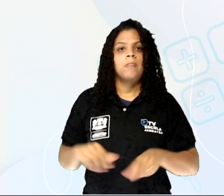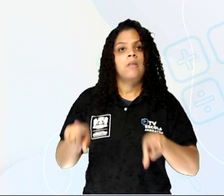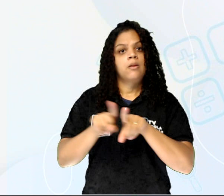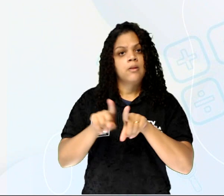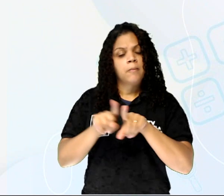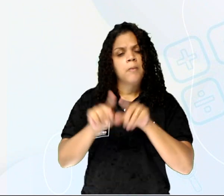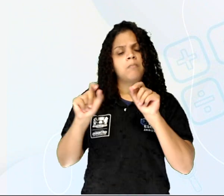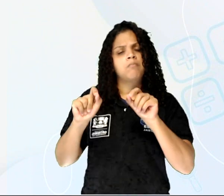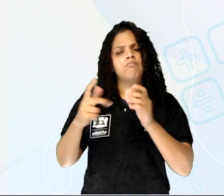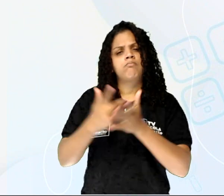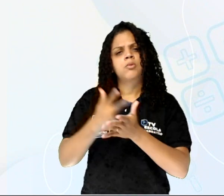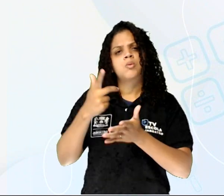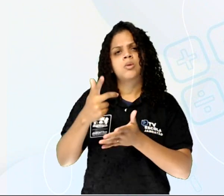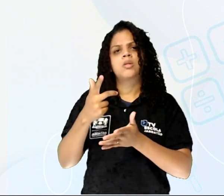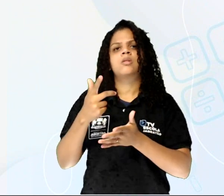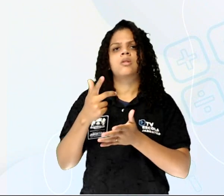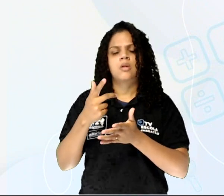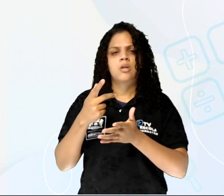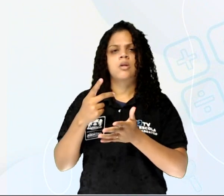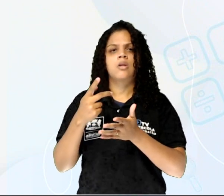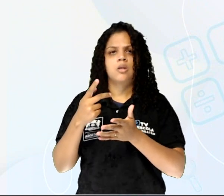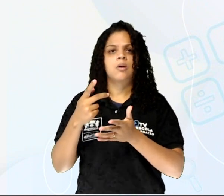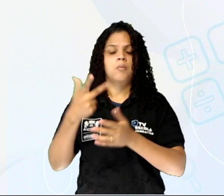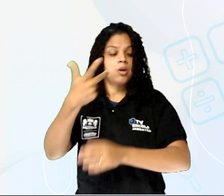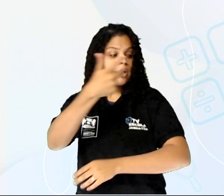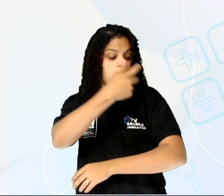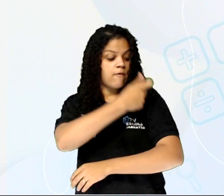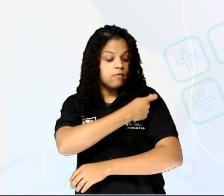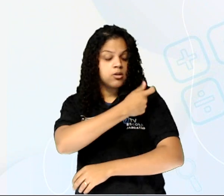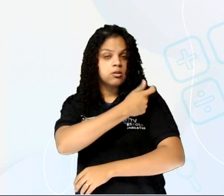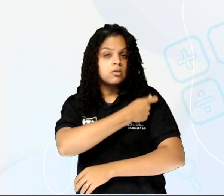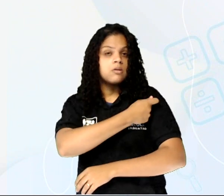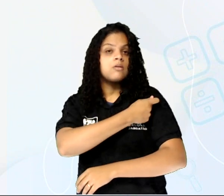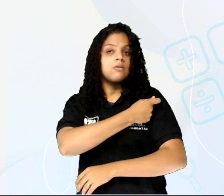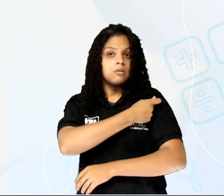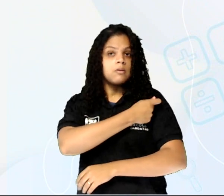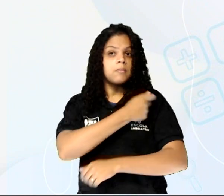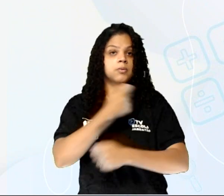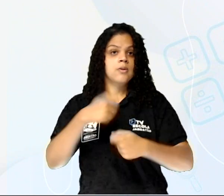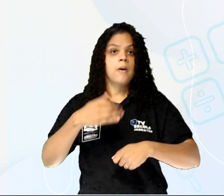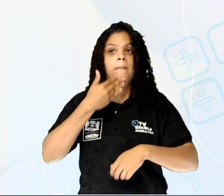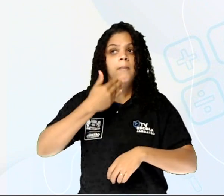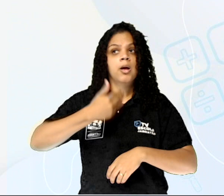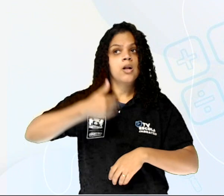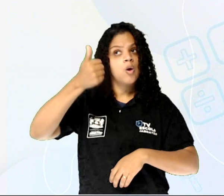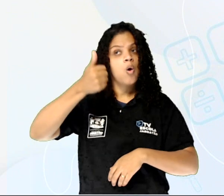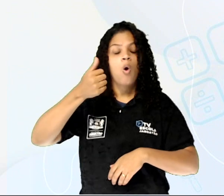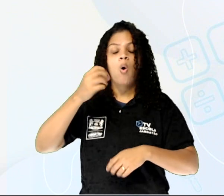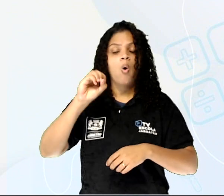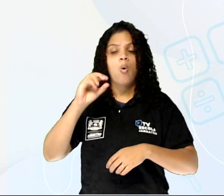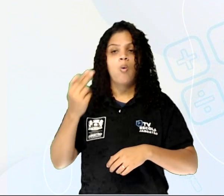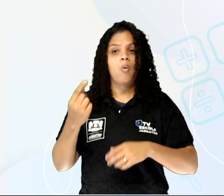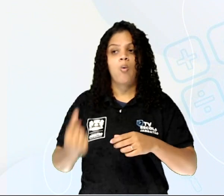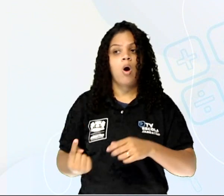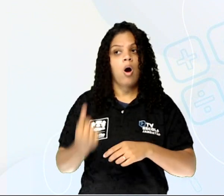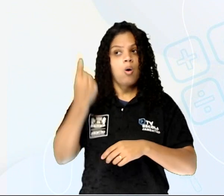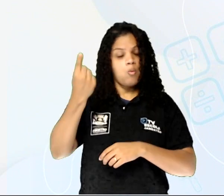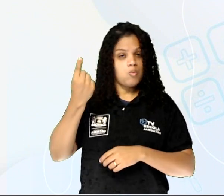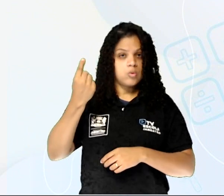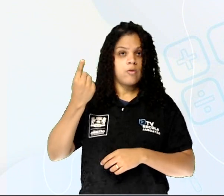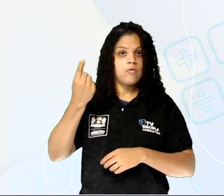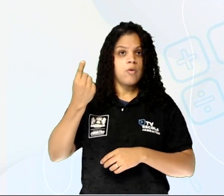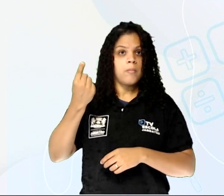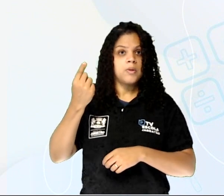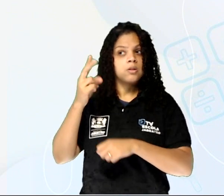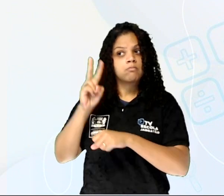devido à vacinação ser a melhor ou, se não, a única forma de preveni-las. Poliomielite, sarampo, febre